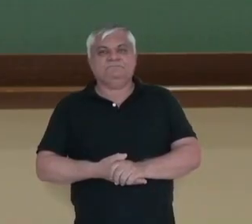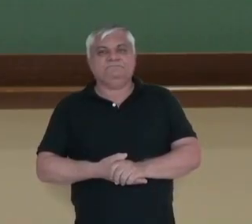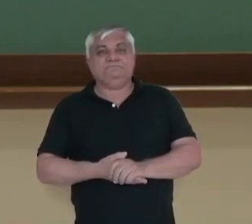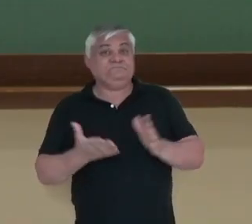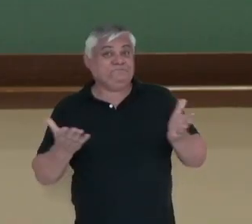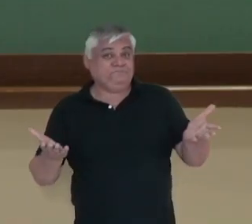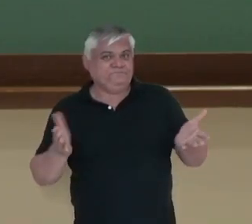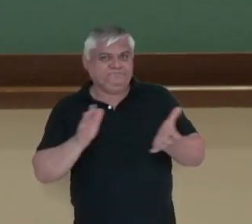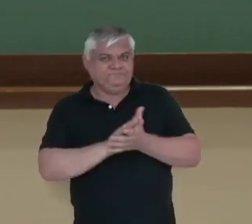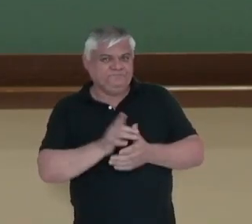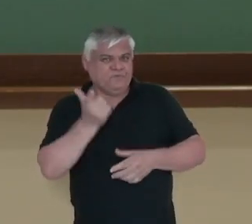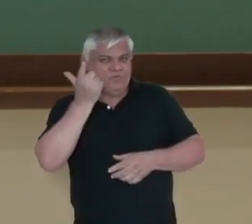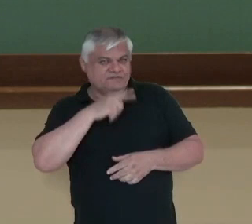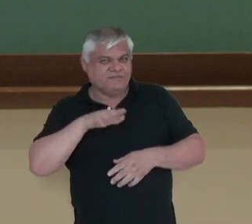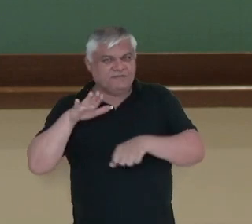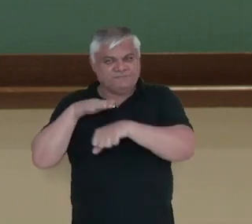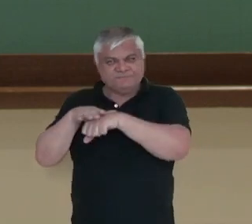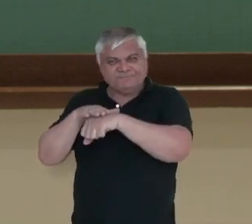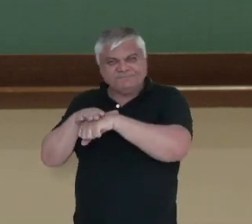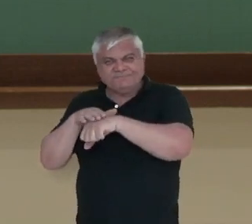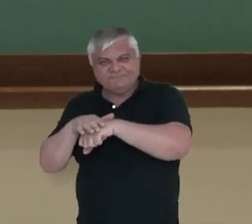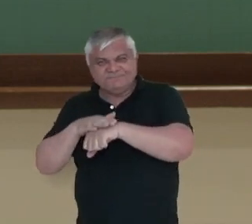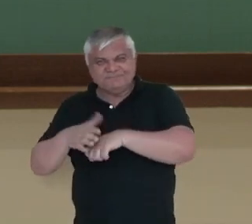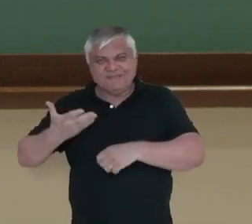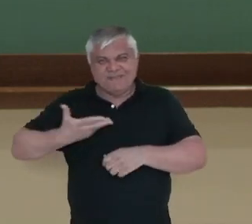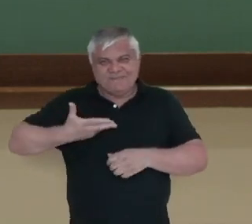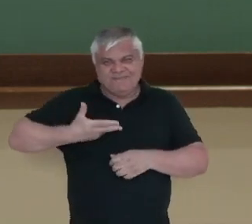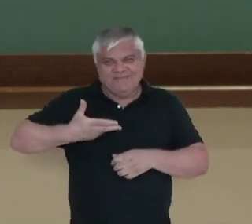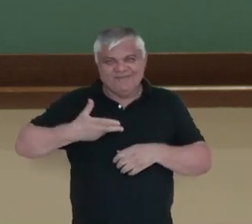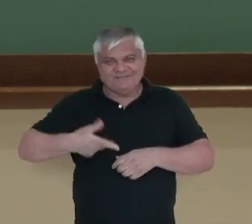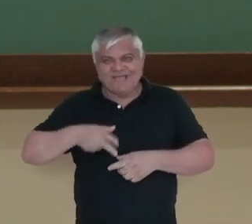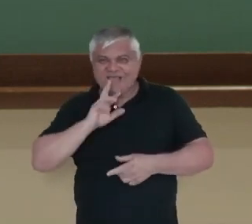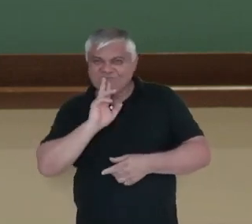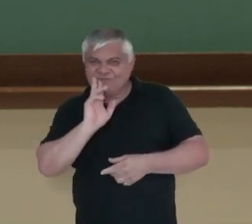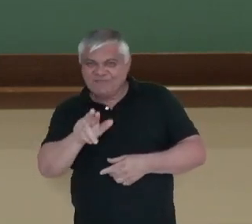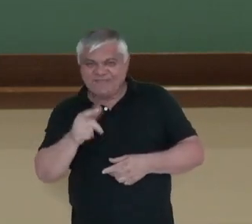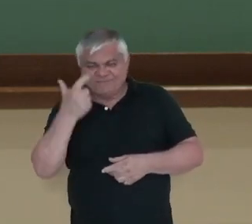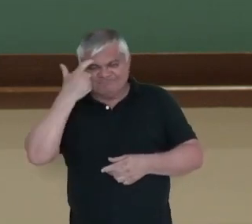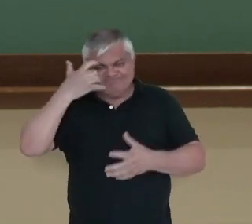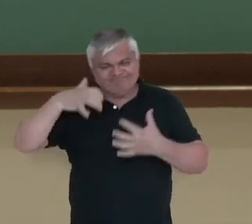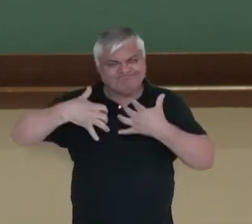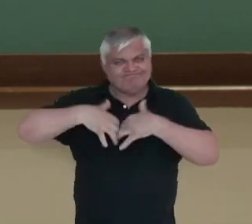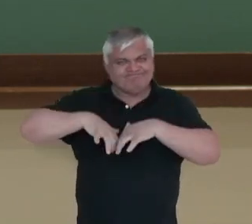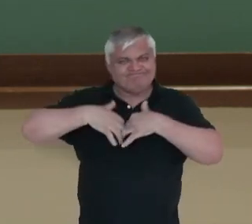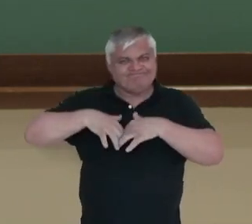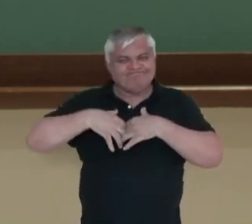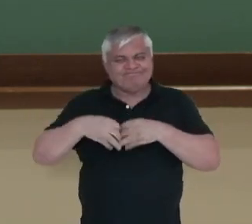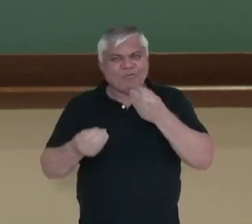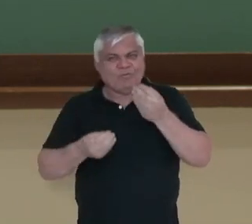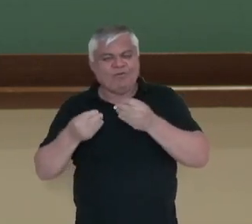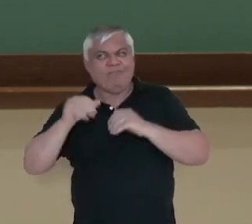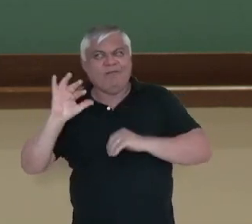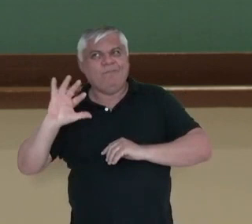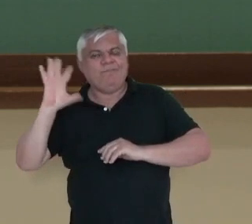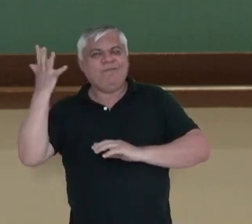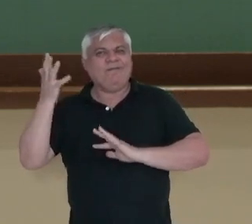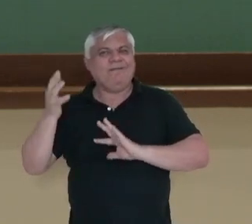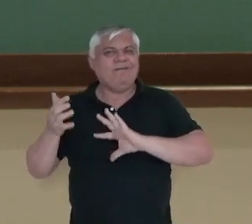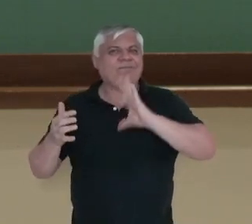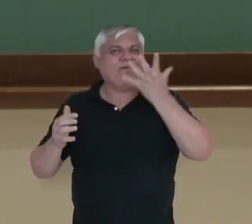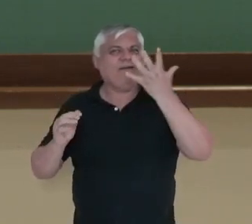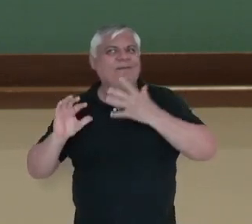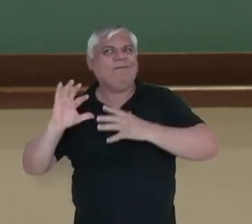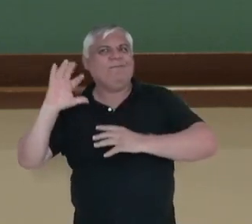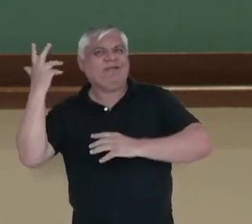E aí, pessoal, conseguiu? Então, responderam aí essa questão, né? Pensaram nesse princípio de causalidade, relação entre